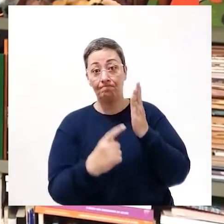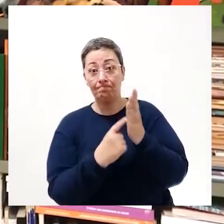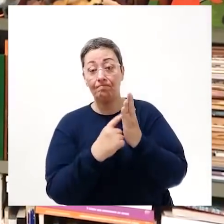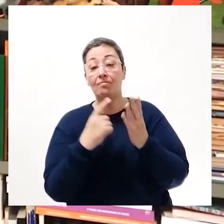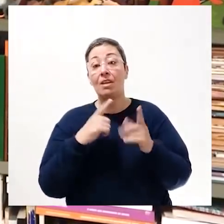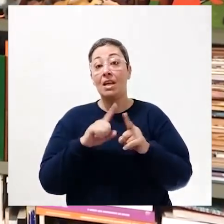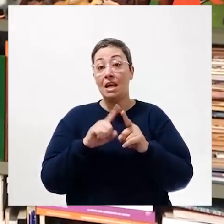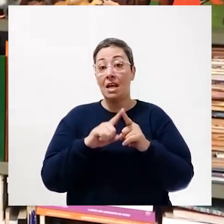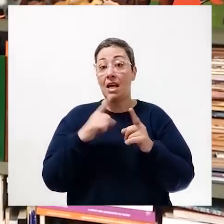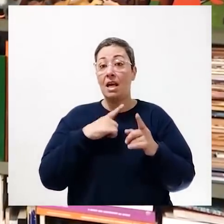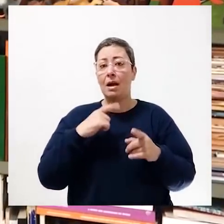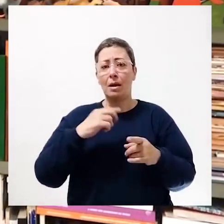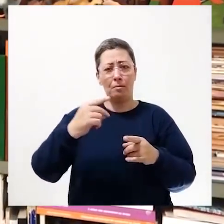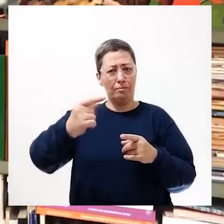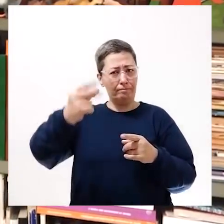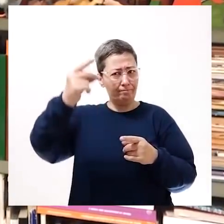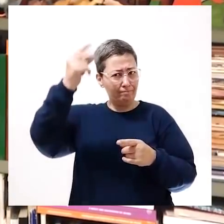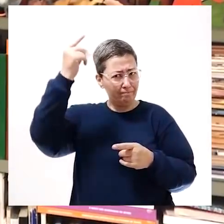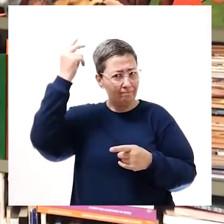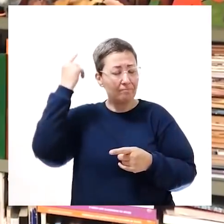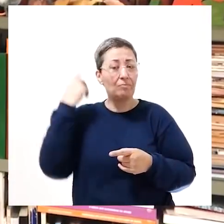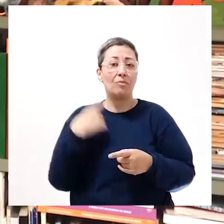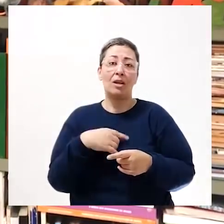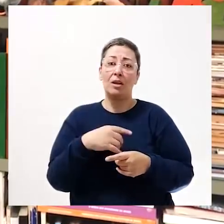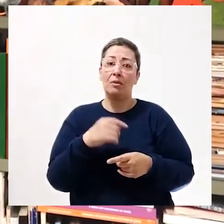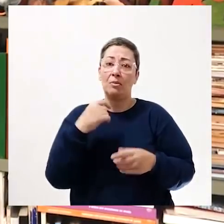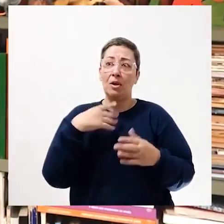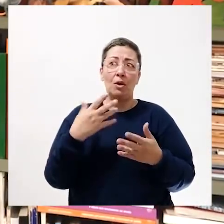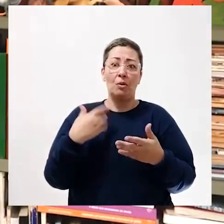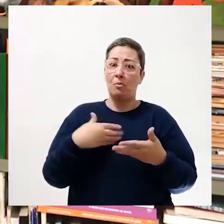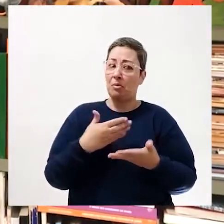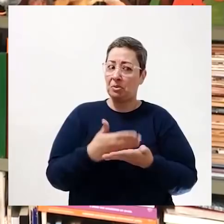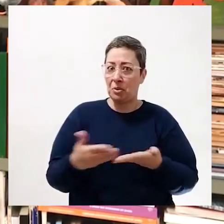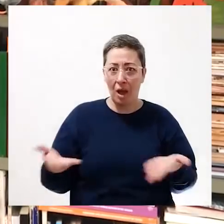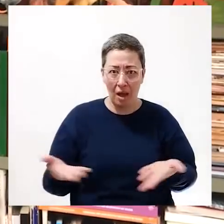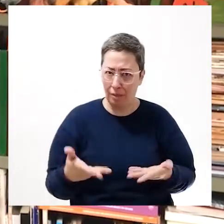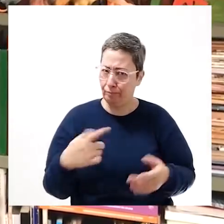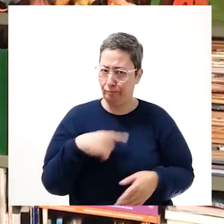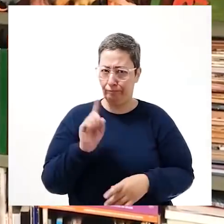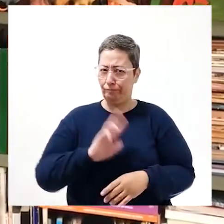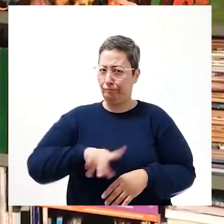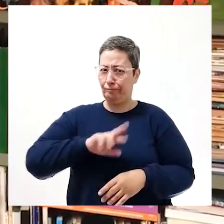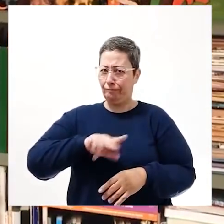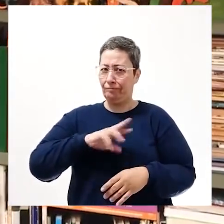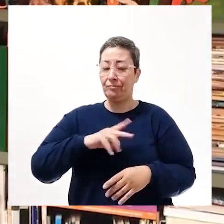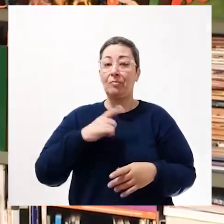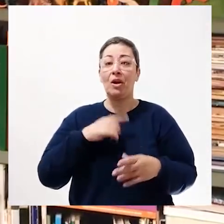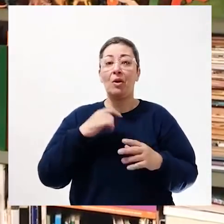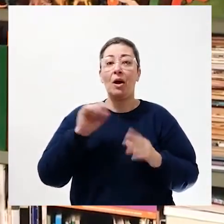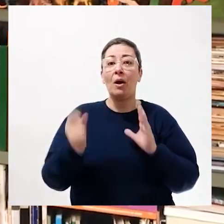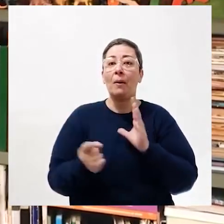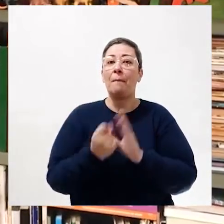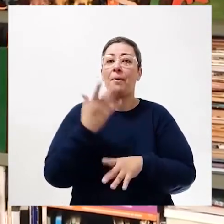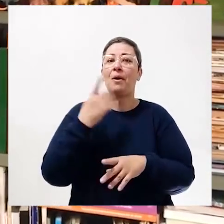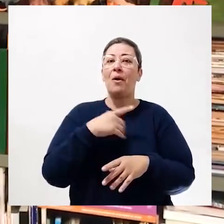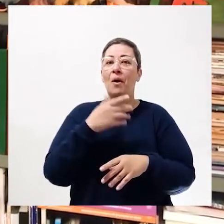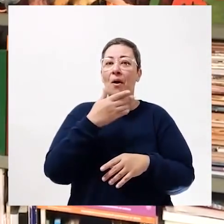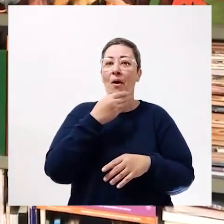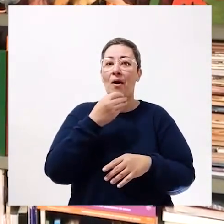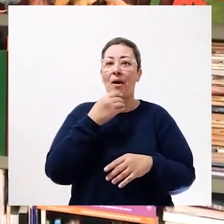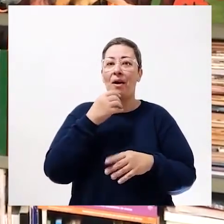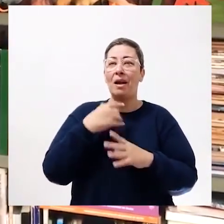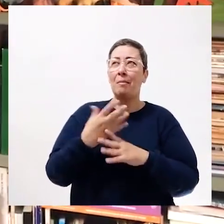quadrinho. O quadrinho é uma coisa bem antiga, gente. Não começou agora. O quadrinho, de repente, o homem